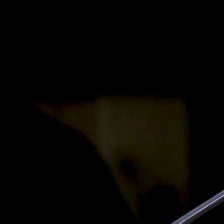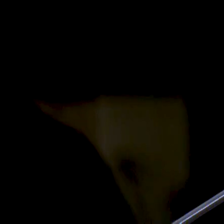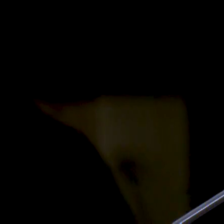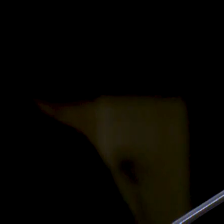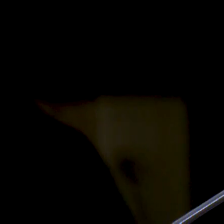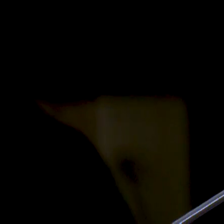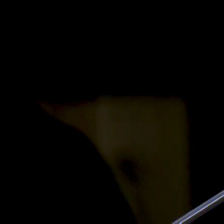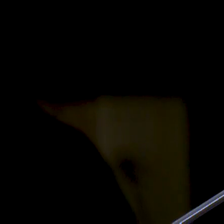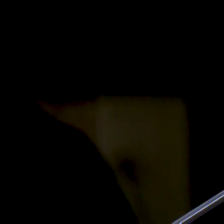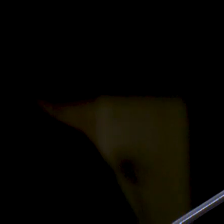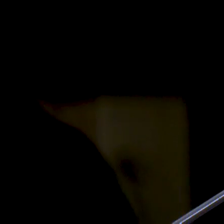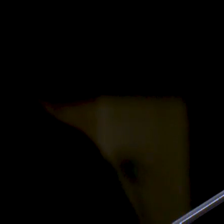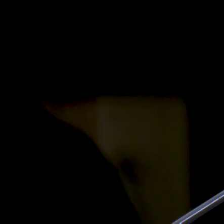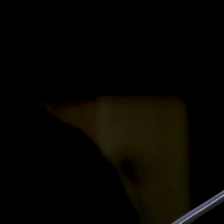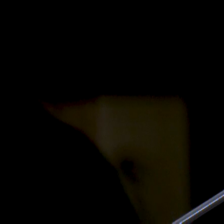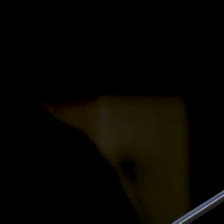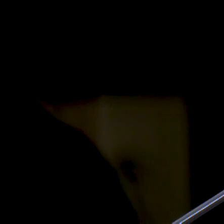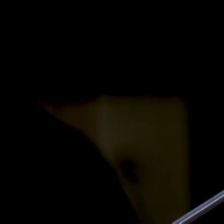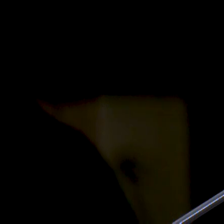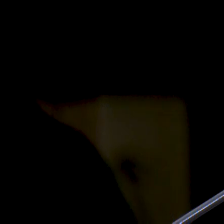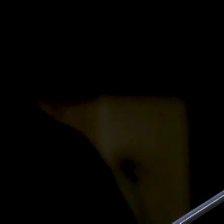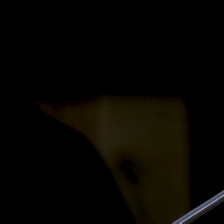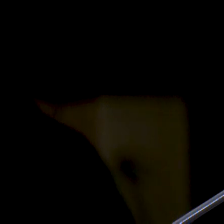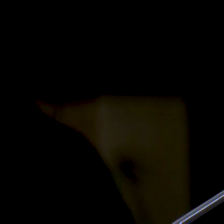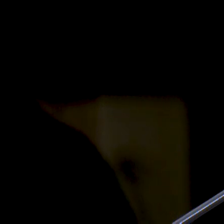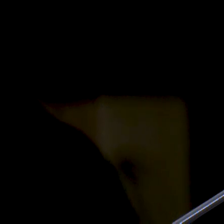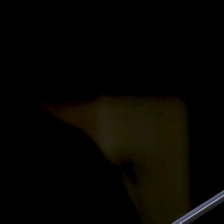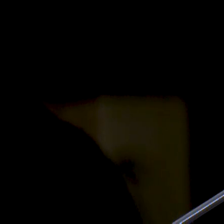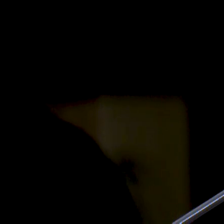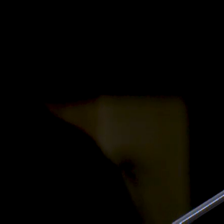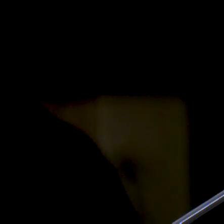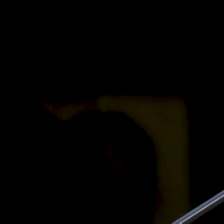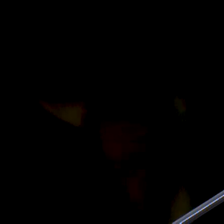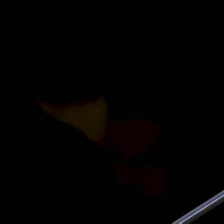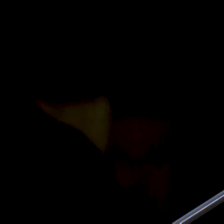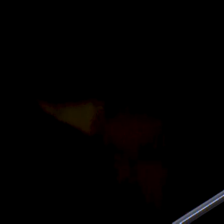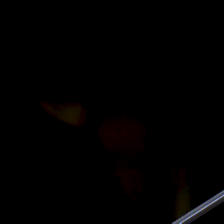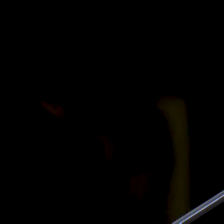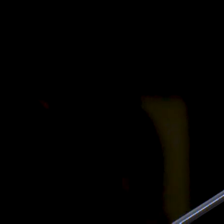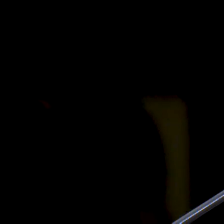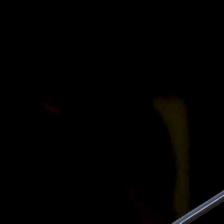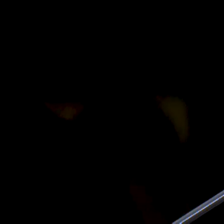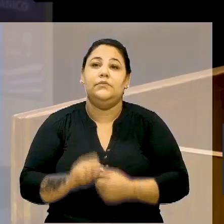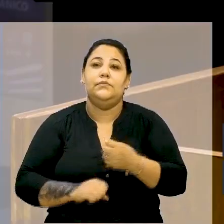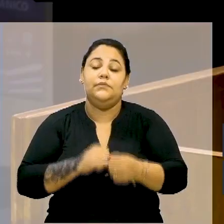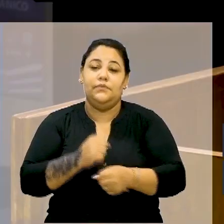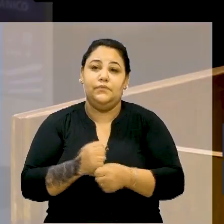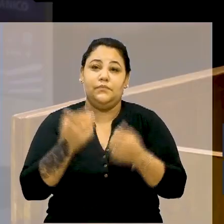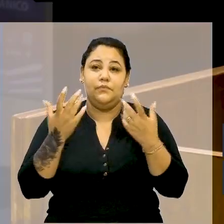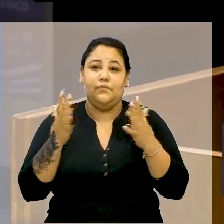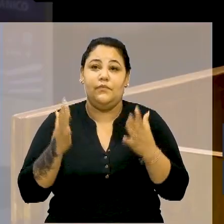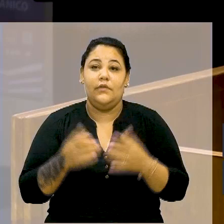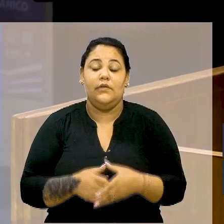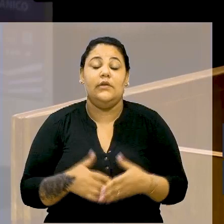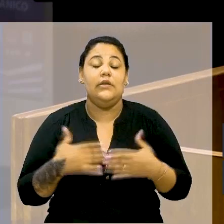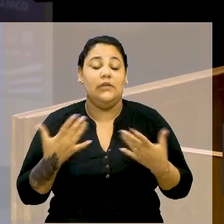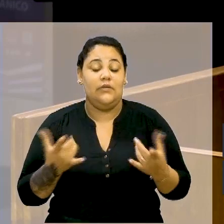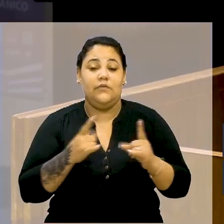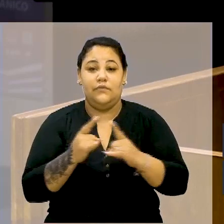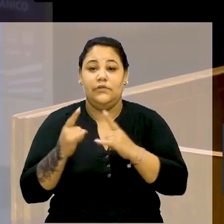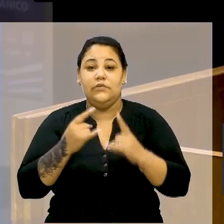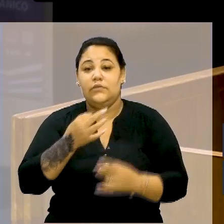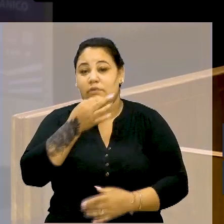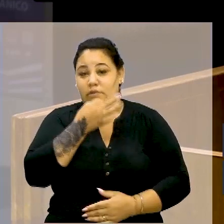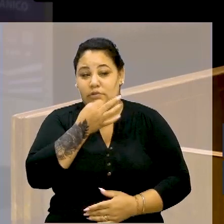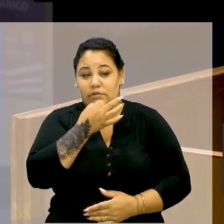Sirena utilizou o tempo para falar sobre os 55 anos da instituição e os projetos feitos. Fundação Caxias tem